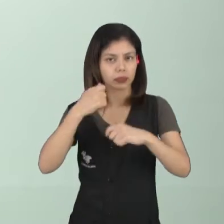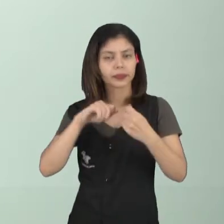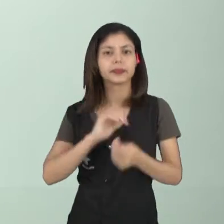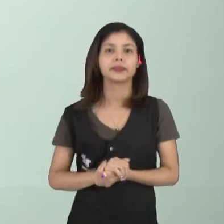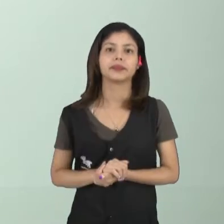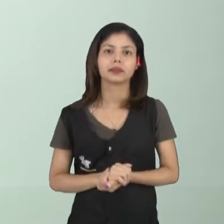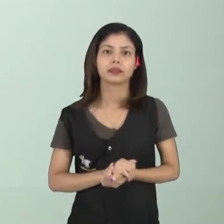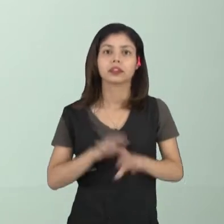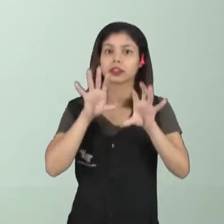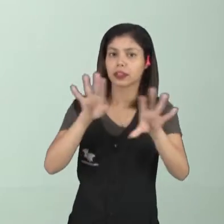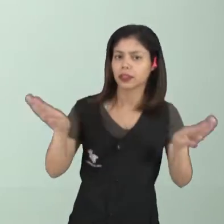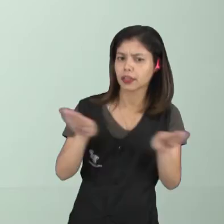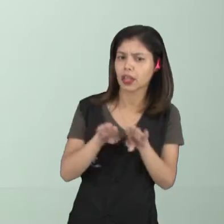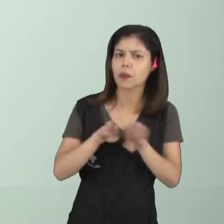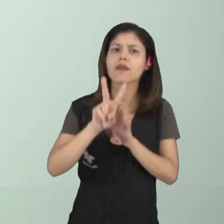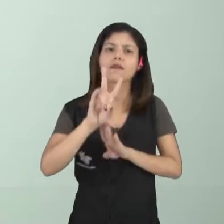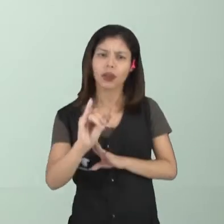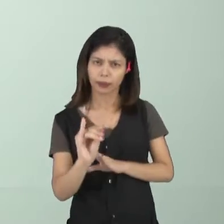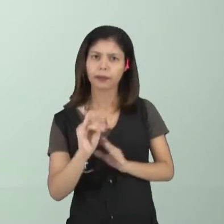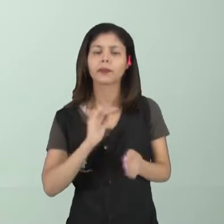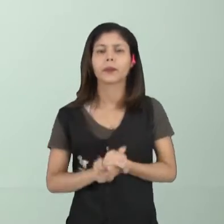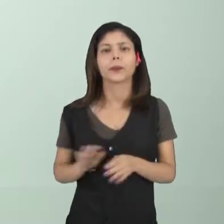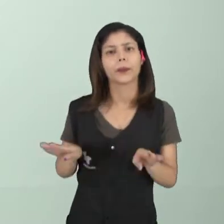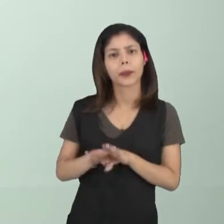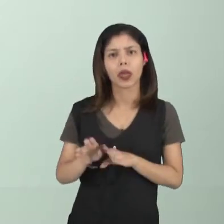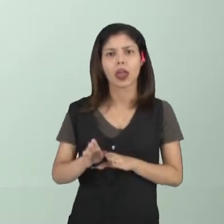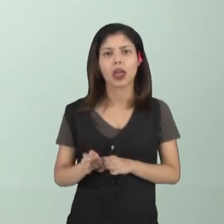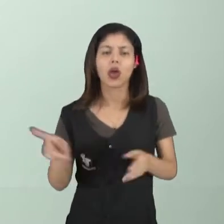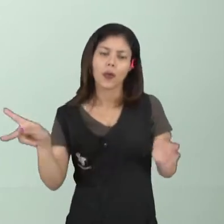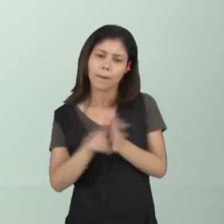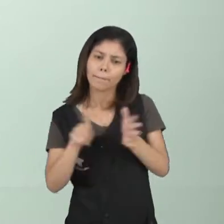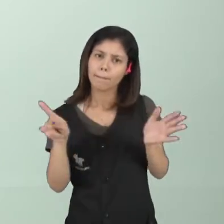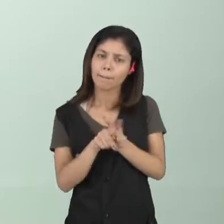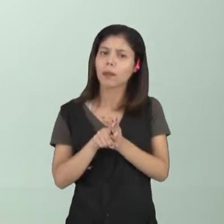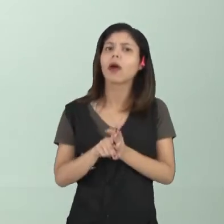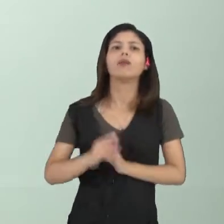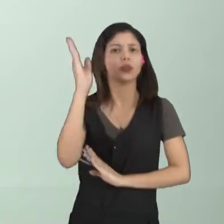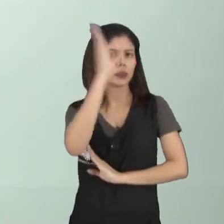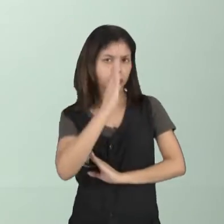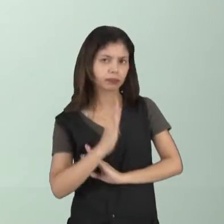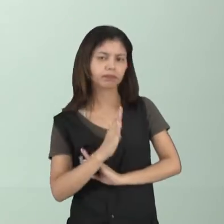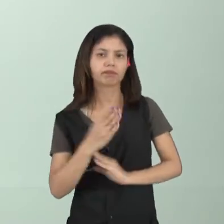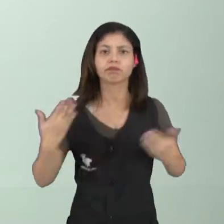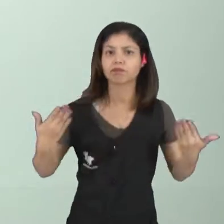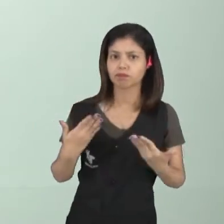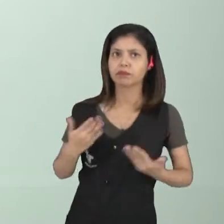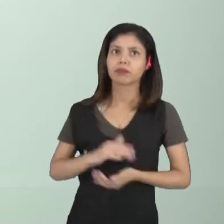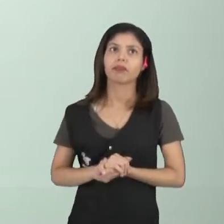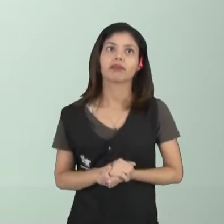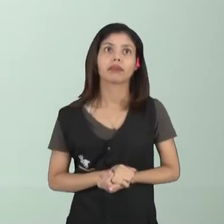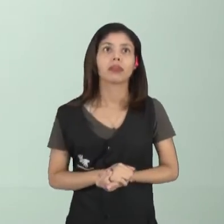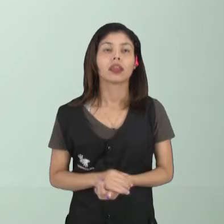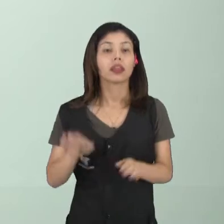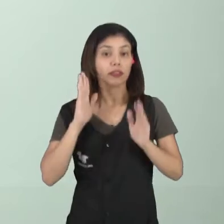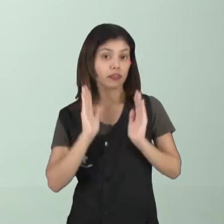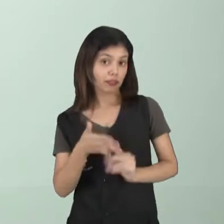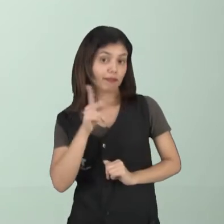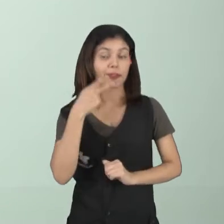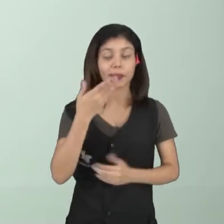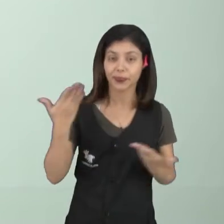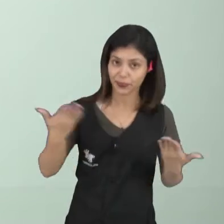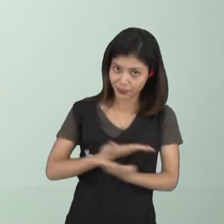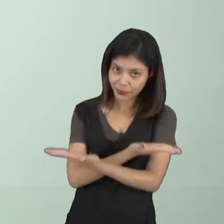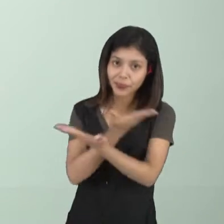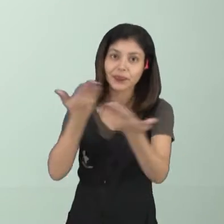econômico não é isso também vai repercutir na configuração do Brasil atual que a gente tem aí como eu já falei para vocês a gente